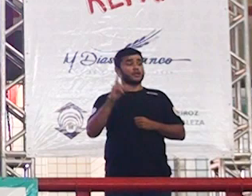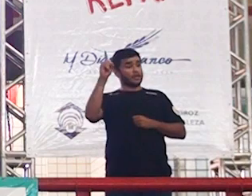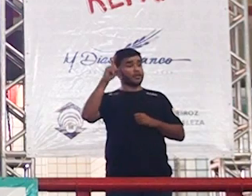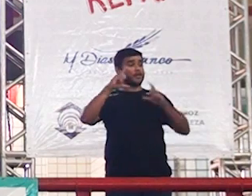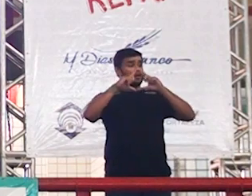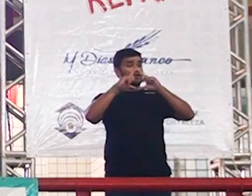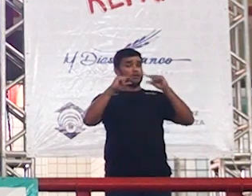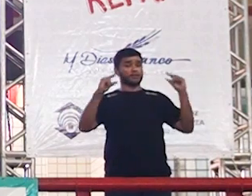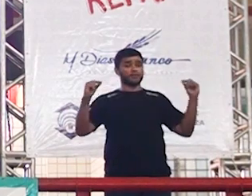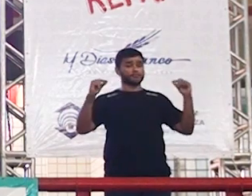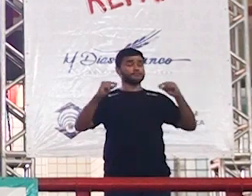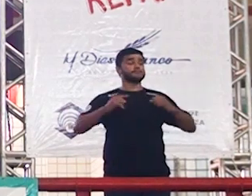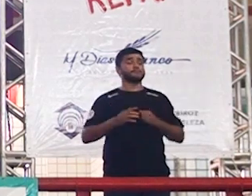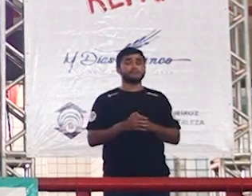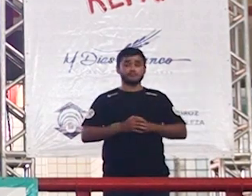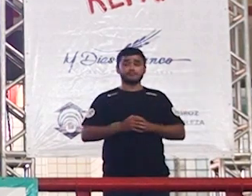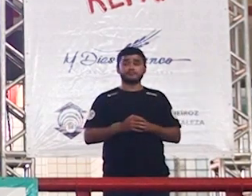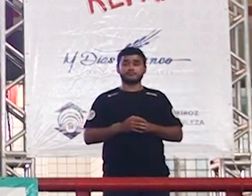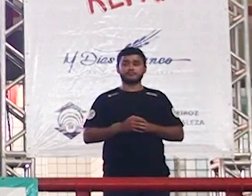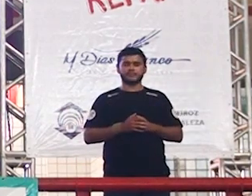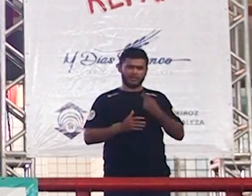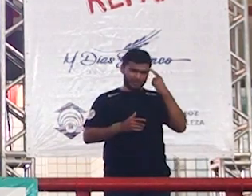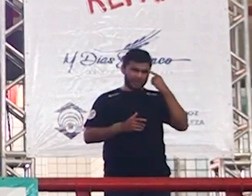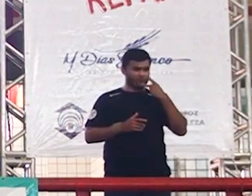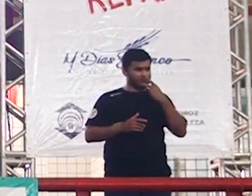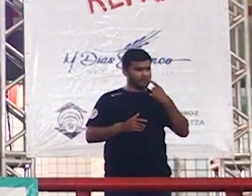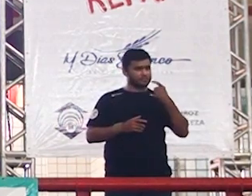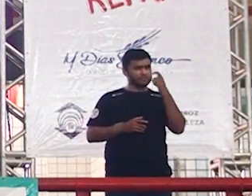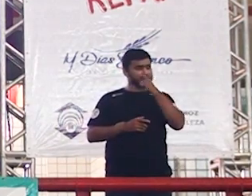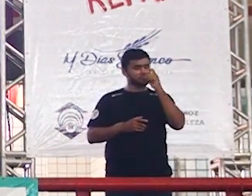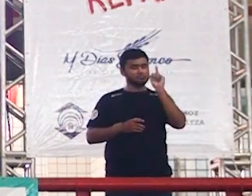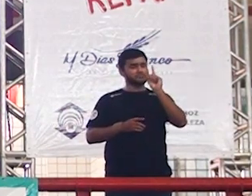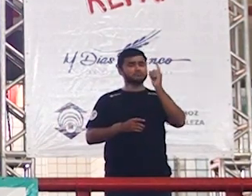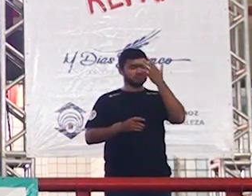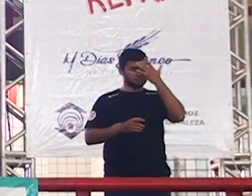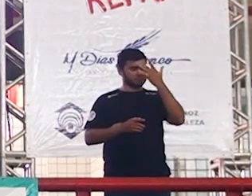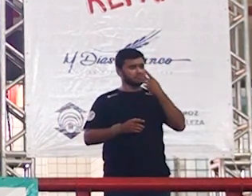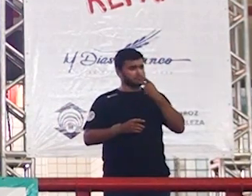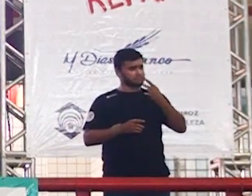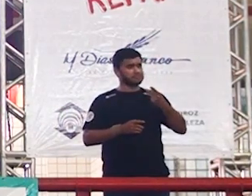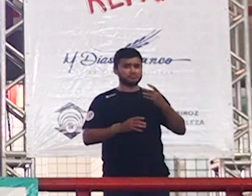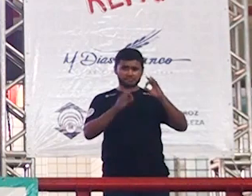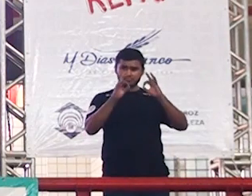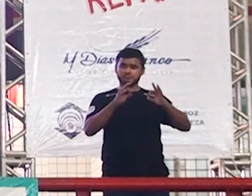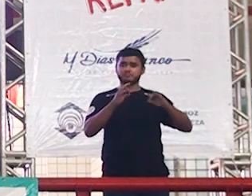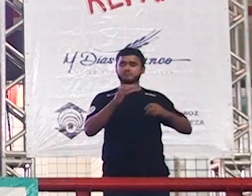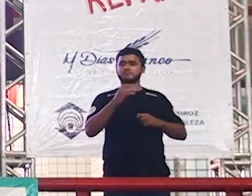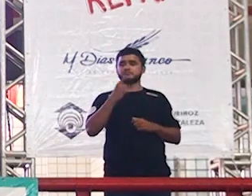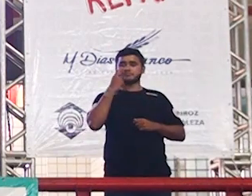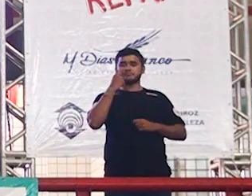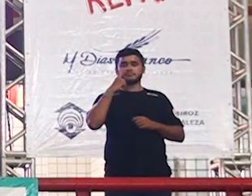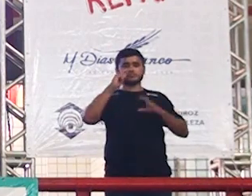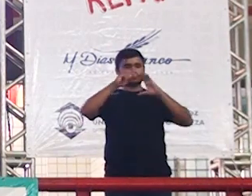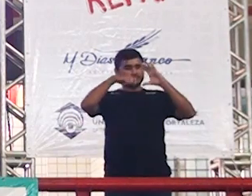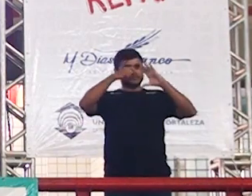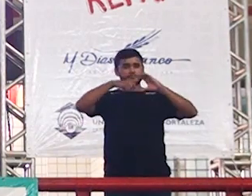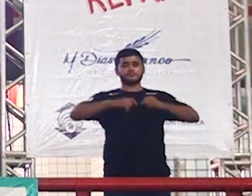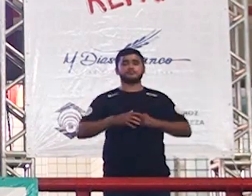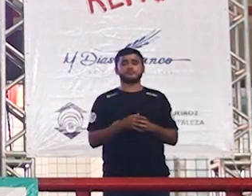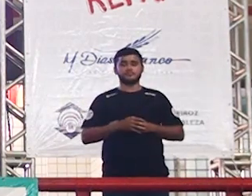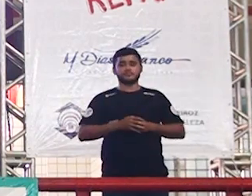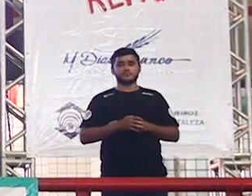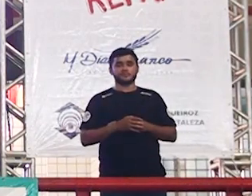Brasília. Rapaz, professor, você está mentindo. Rapaz, eu não estou mentindo não, eu te juro. Tem vídeo e tudo, ó.